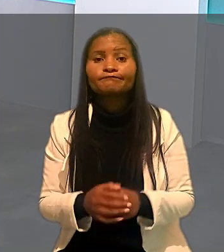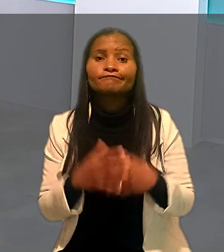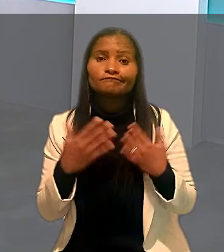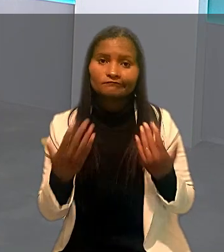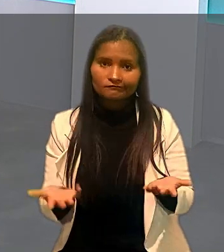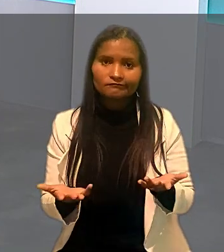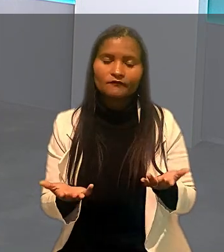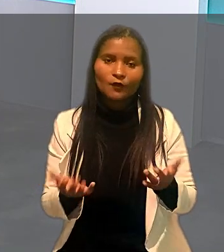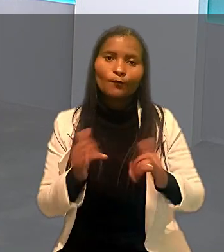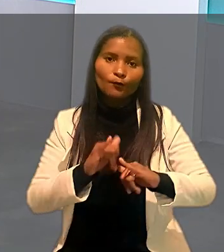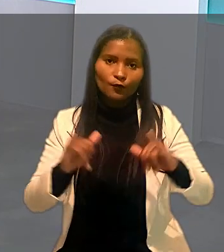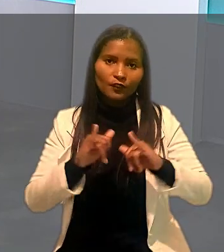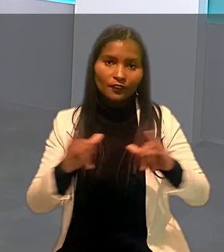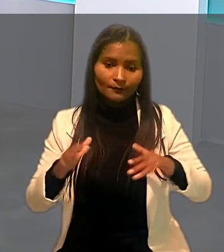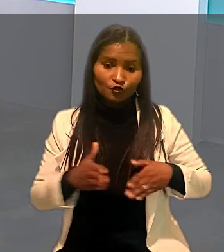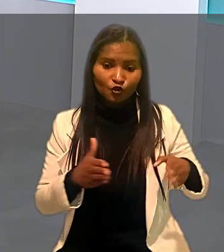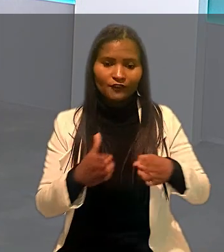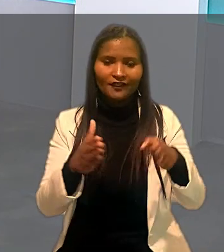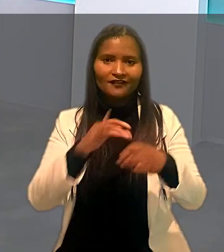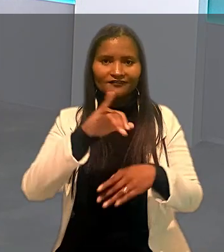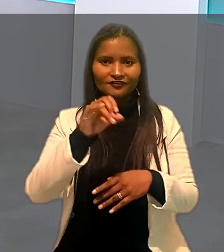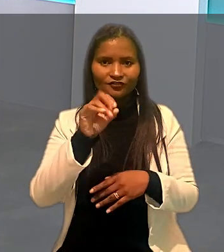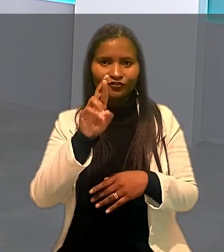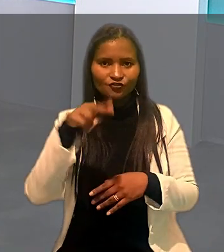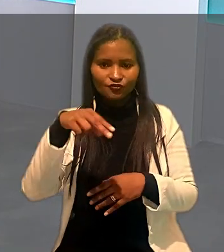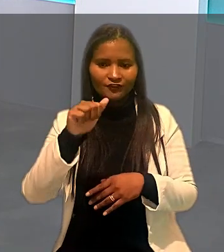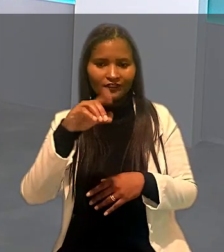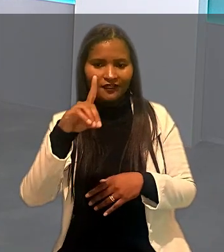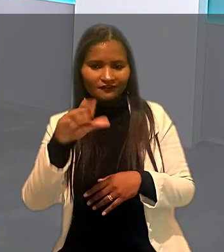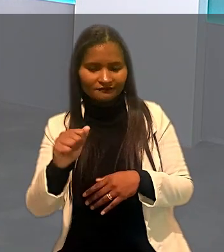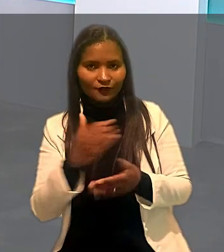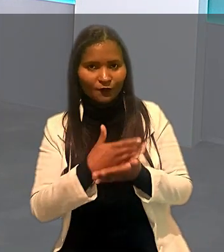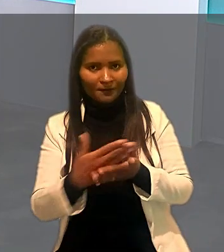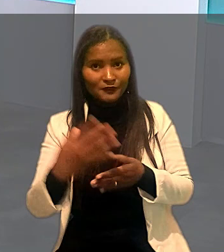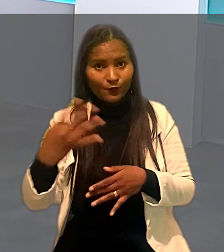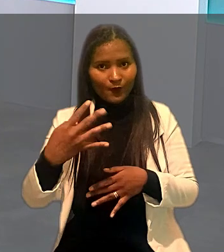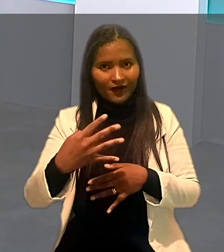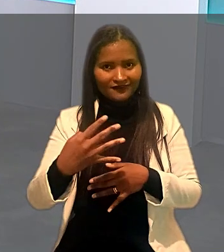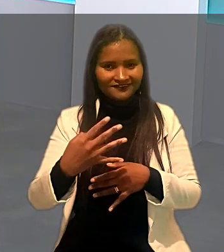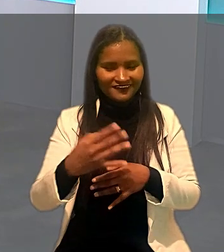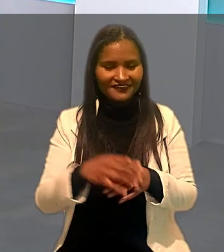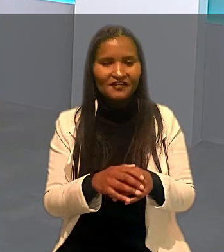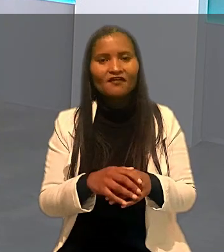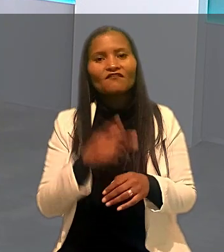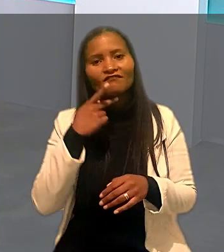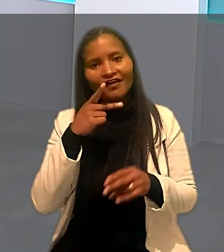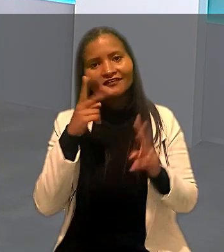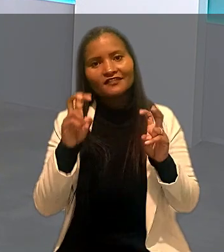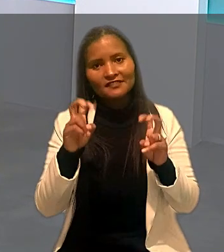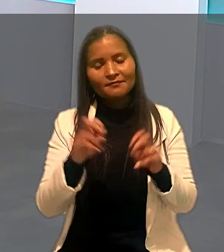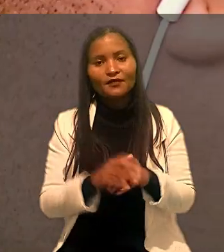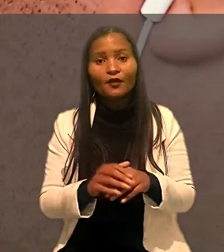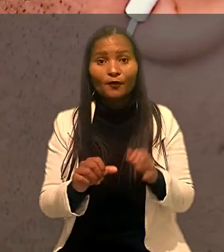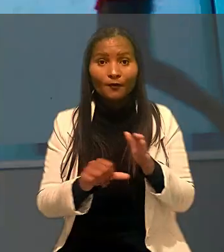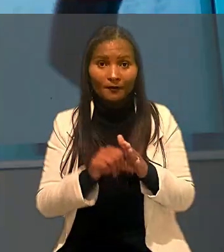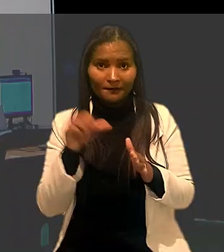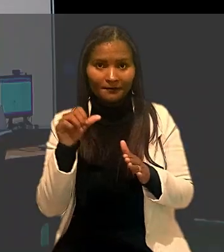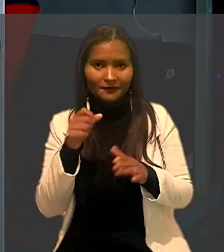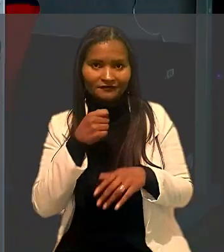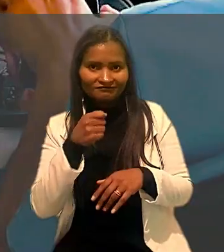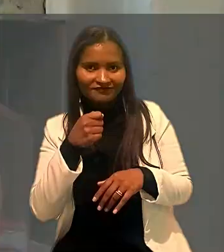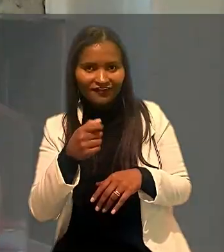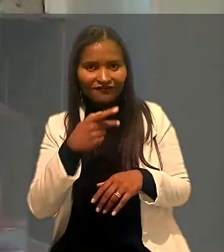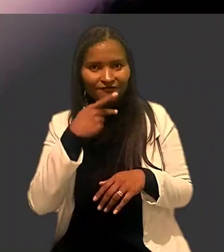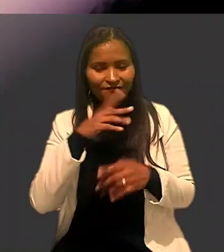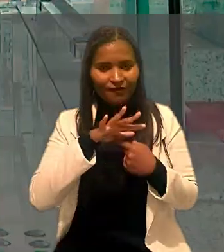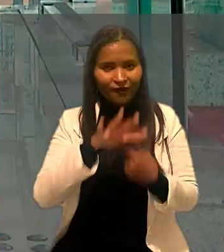Pois é, Luana, e o programa Jornada, que estreia a 4ª temporada nesta semana, aborda exatamente esse tema. O primeiro episódio